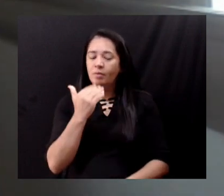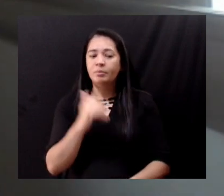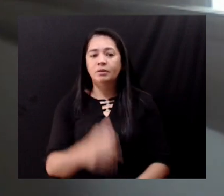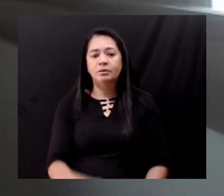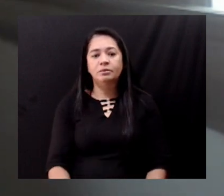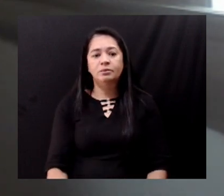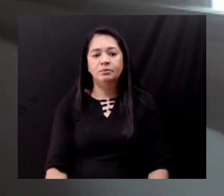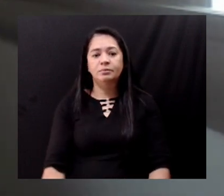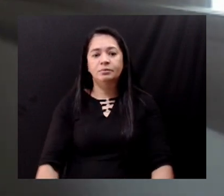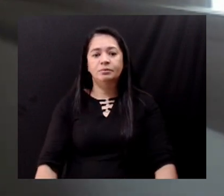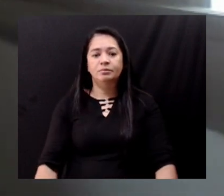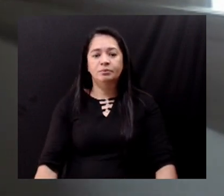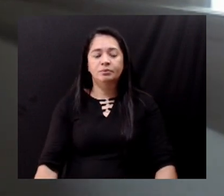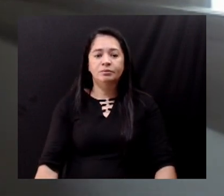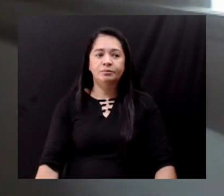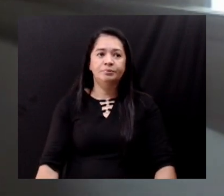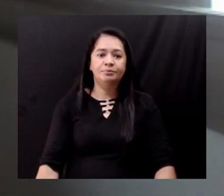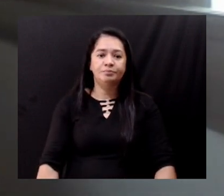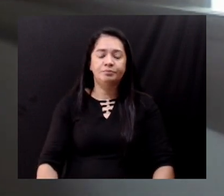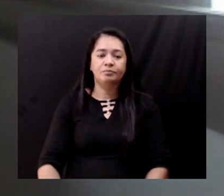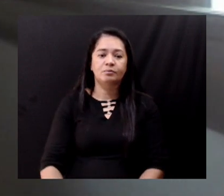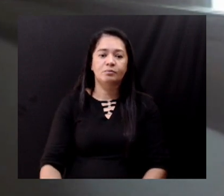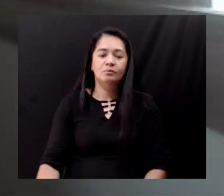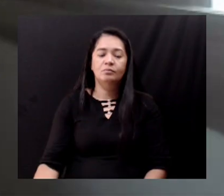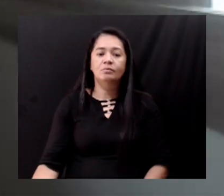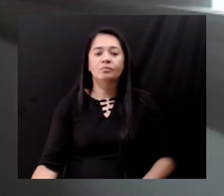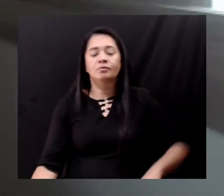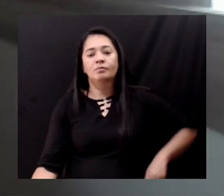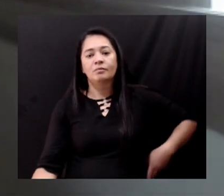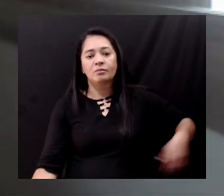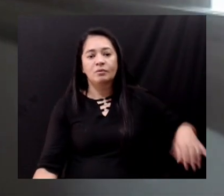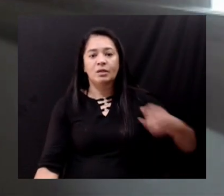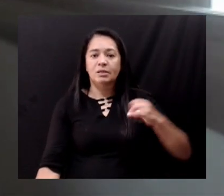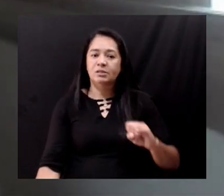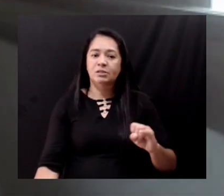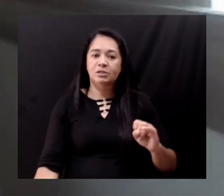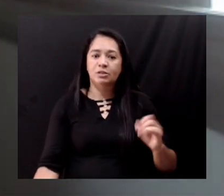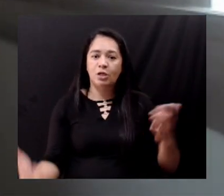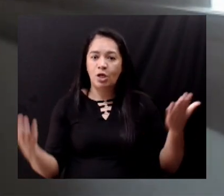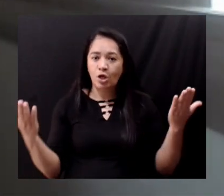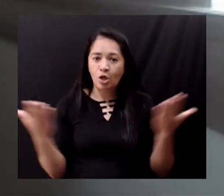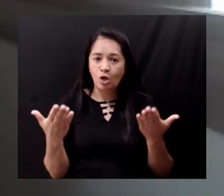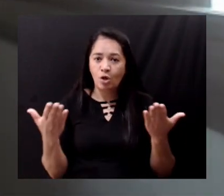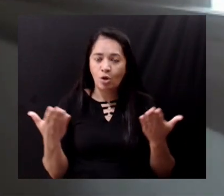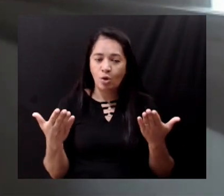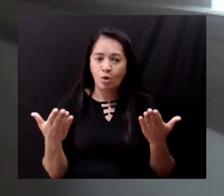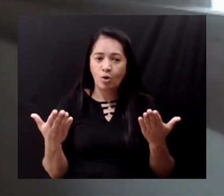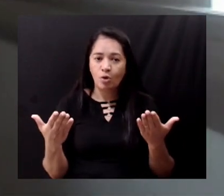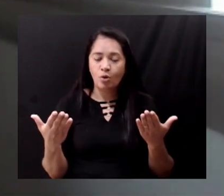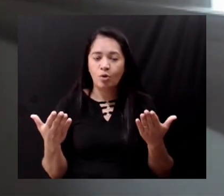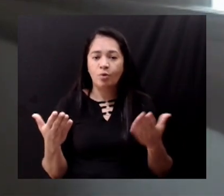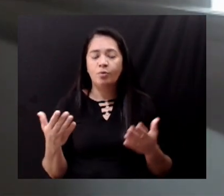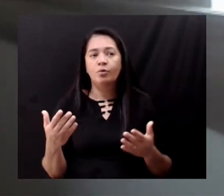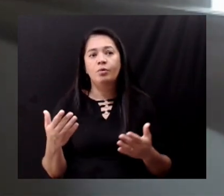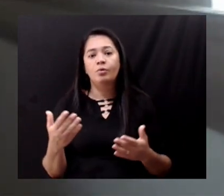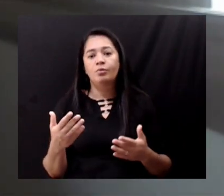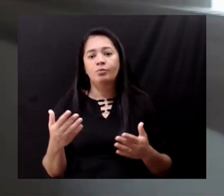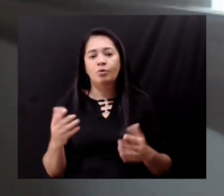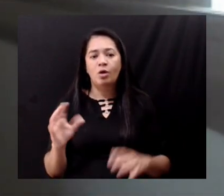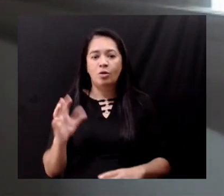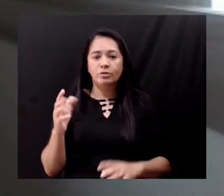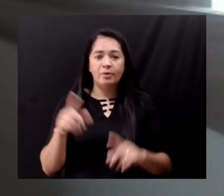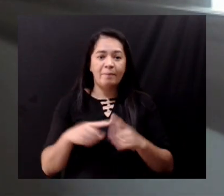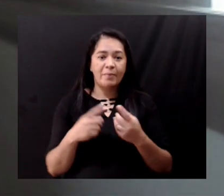Se, vamos falar, aconteceu especificamente, né, durante o tempo da pandemia, por causa do aumento aí do nível de ansiedade, mas